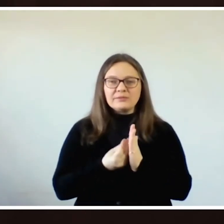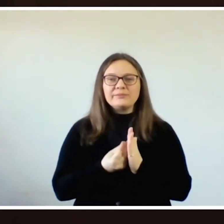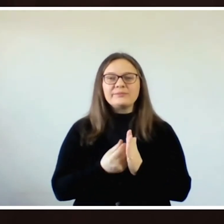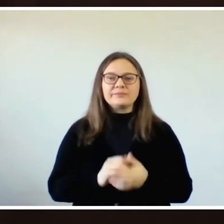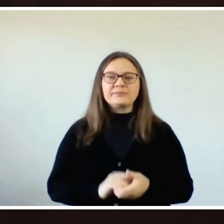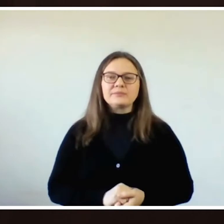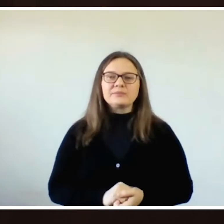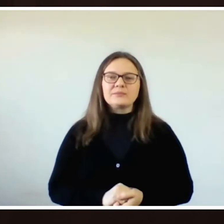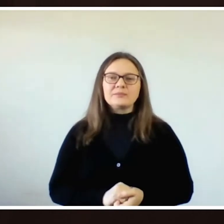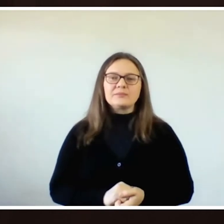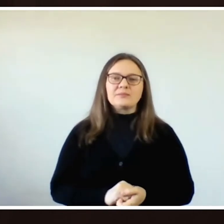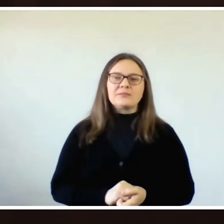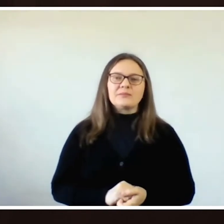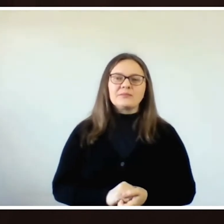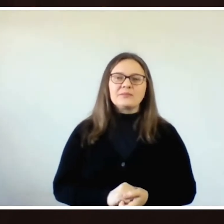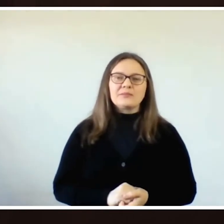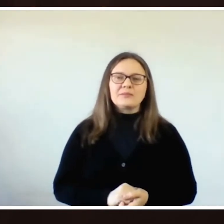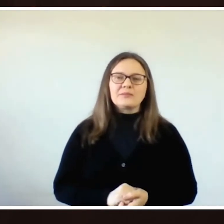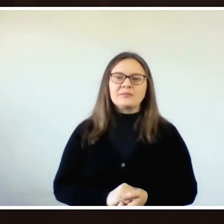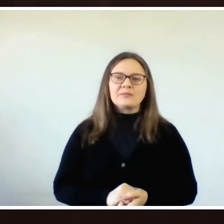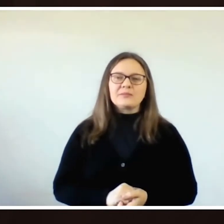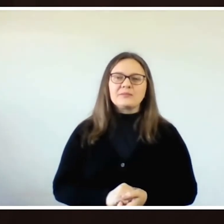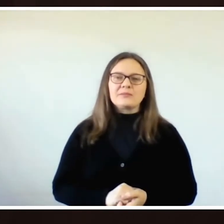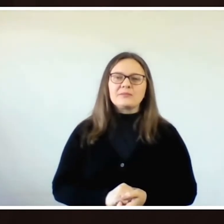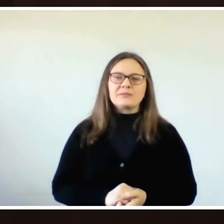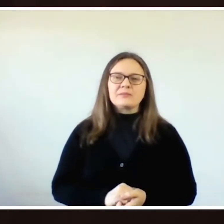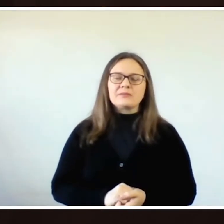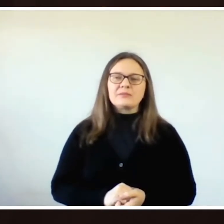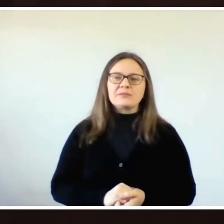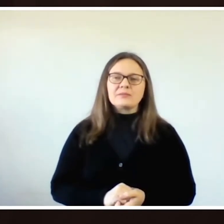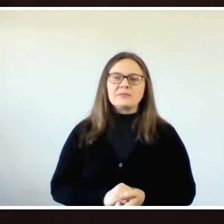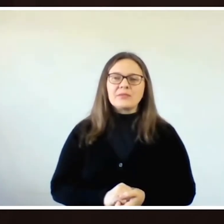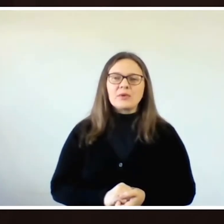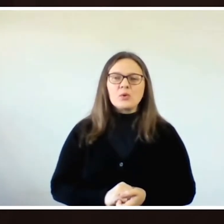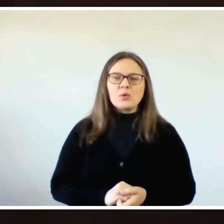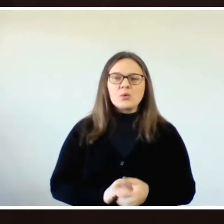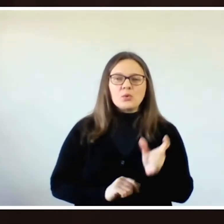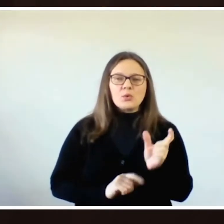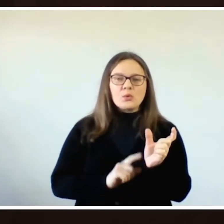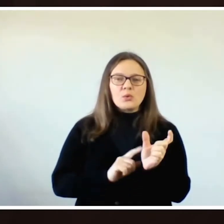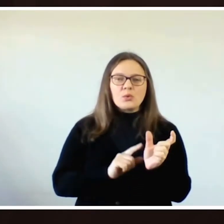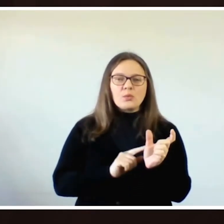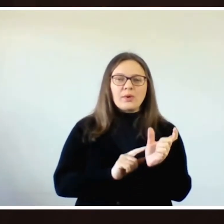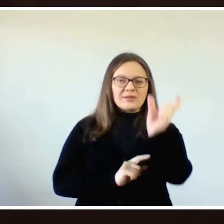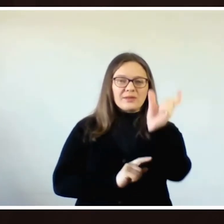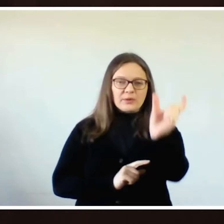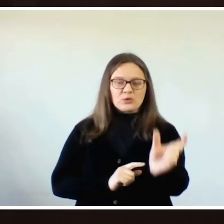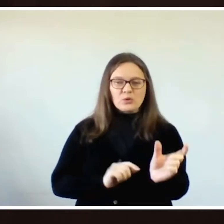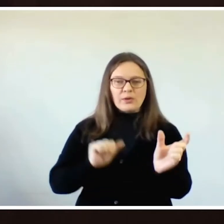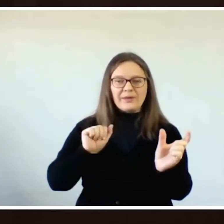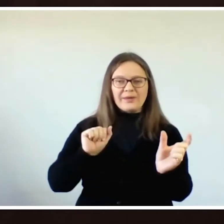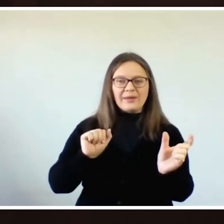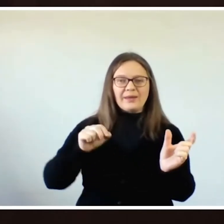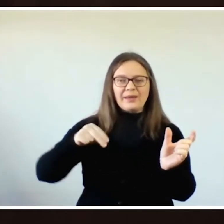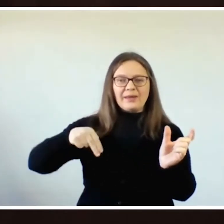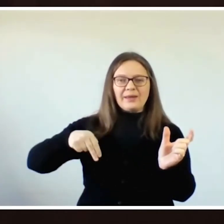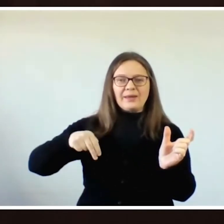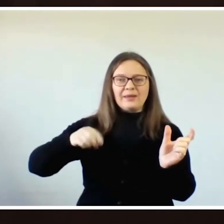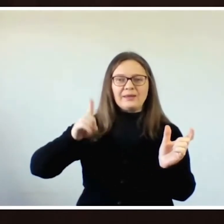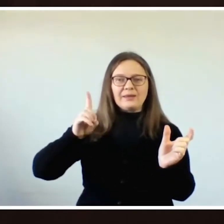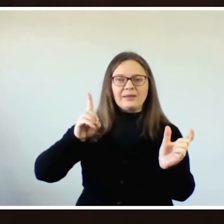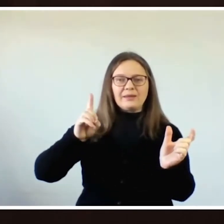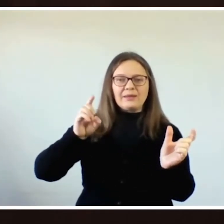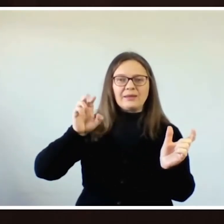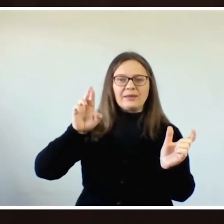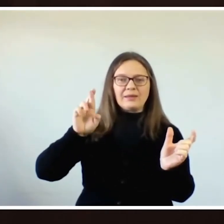Aí, André Miller, ele comenta: um pouco de abnegação, um desejo